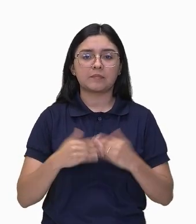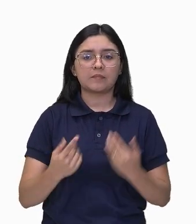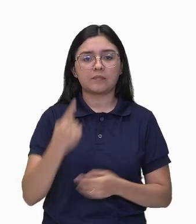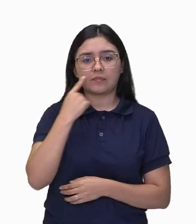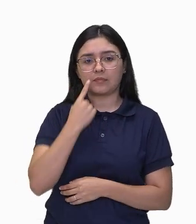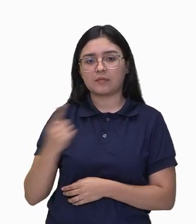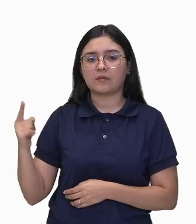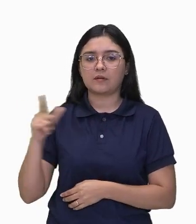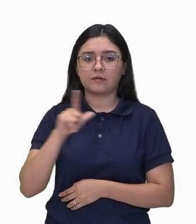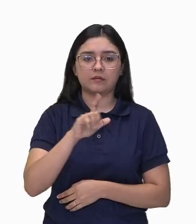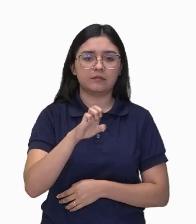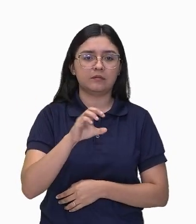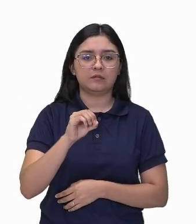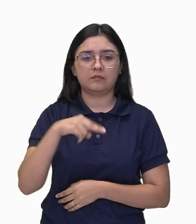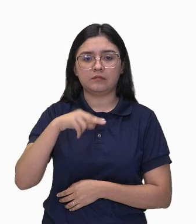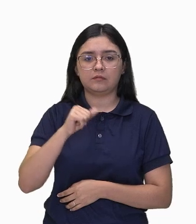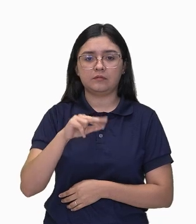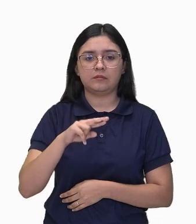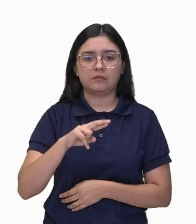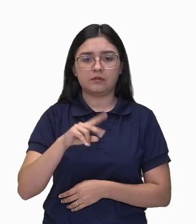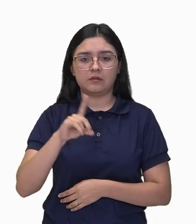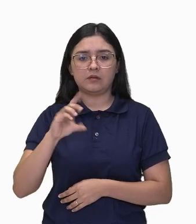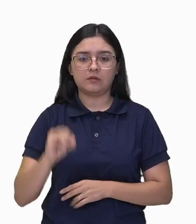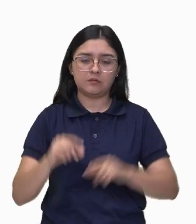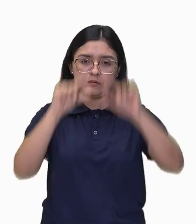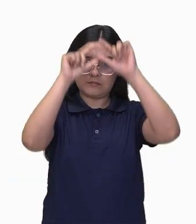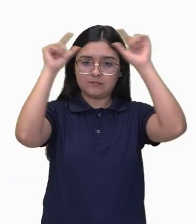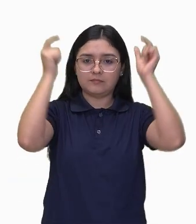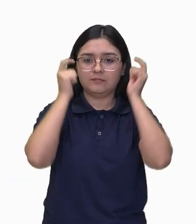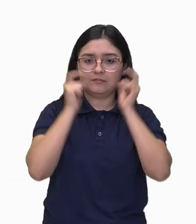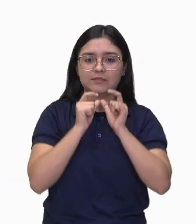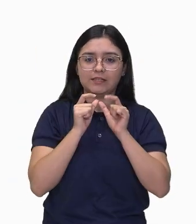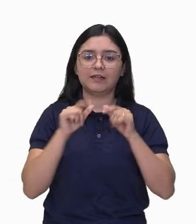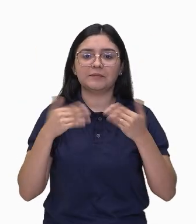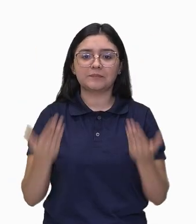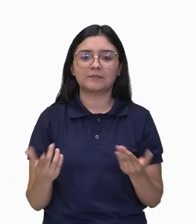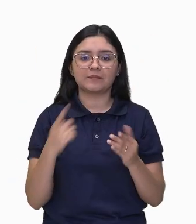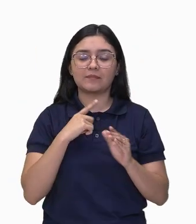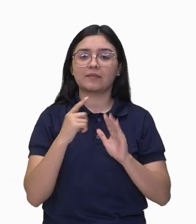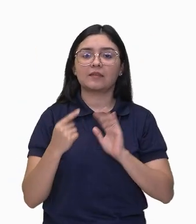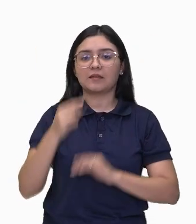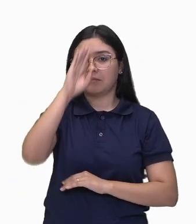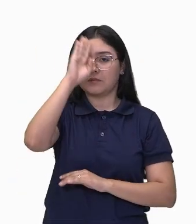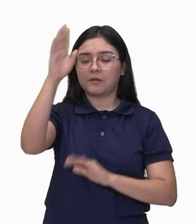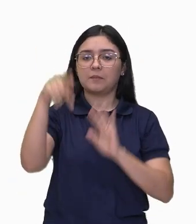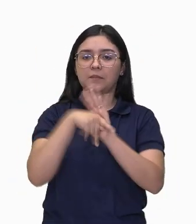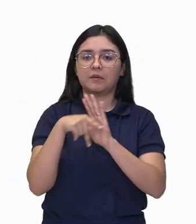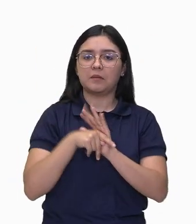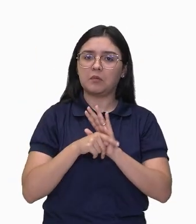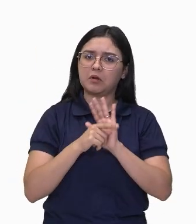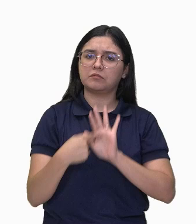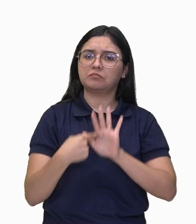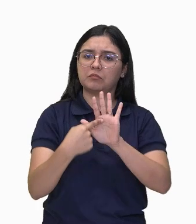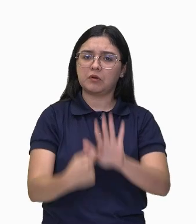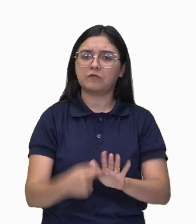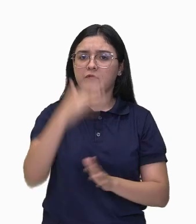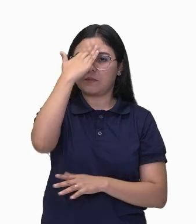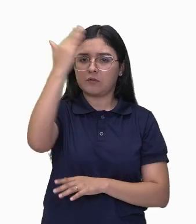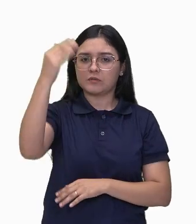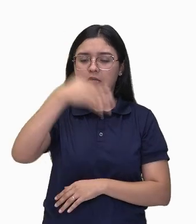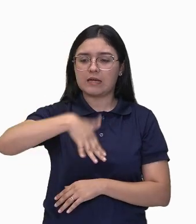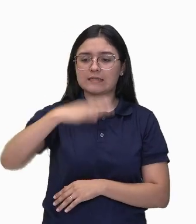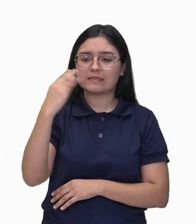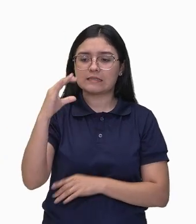tá? Foi um verdadeiro gênio do Renascimento, destacou-se tanto nas ciências como